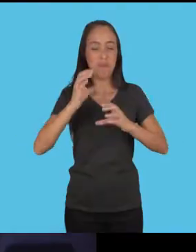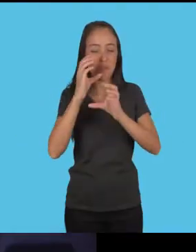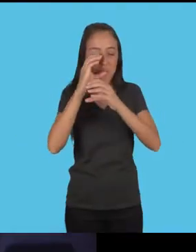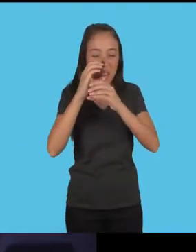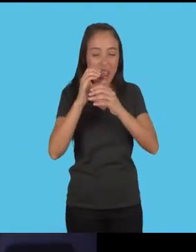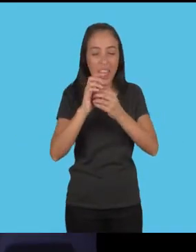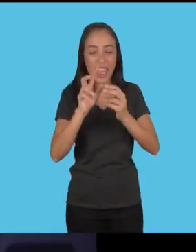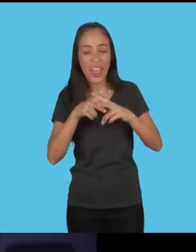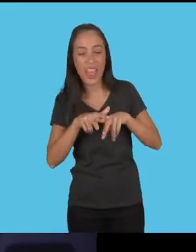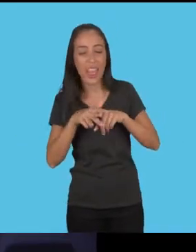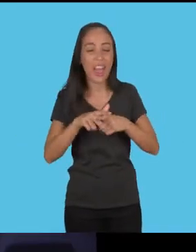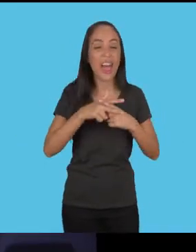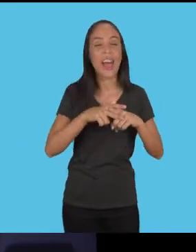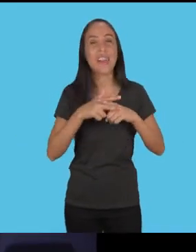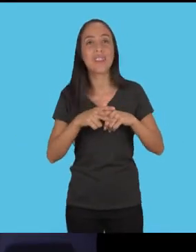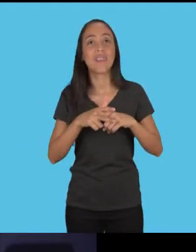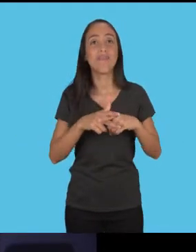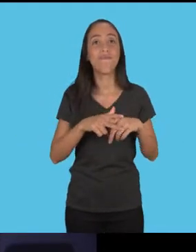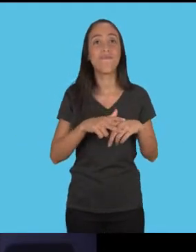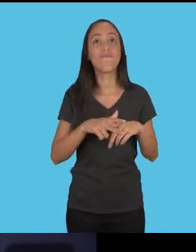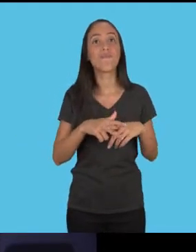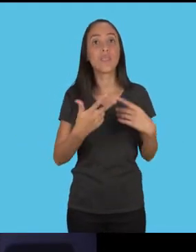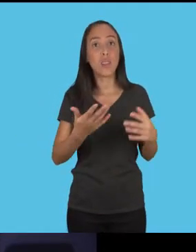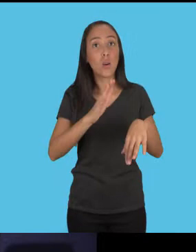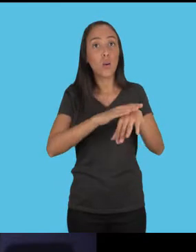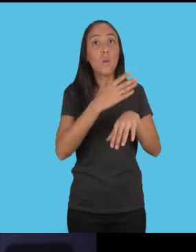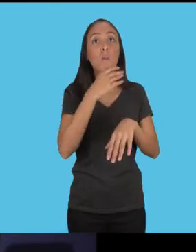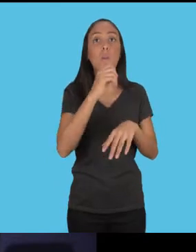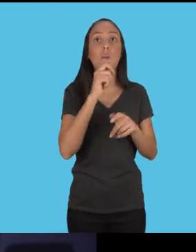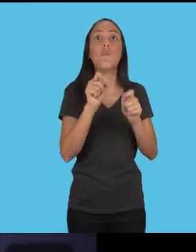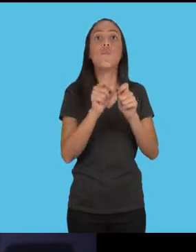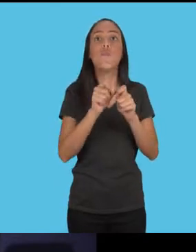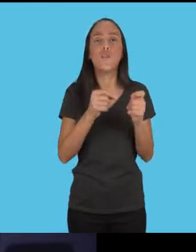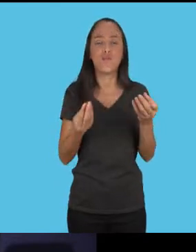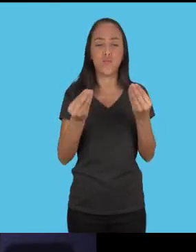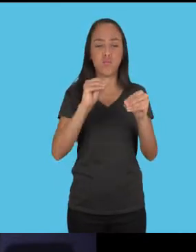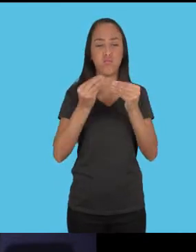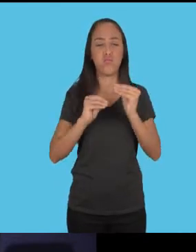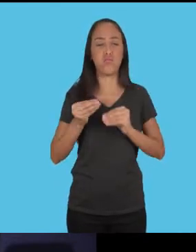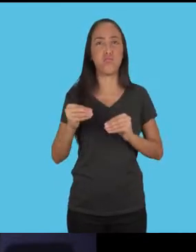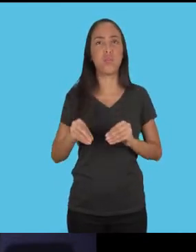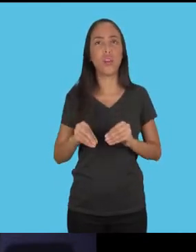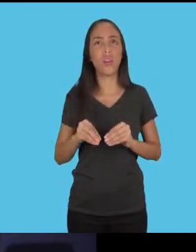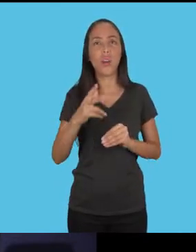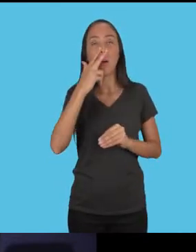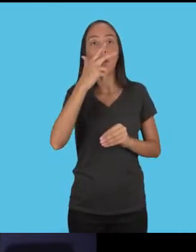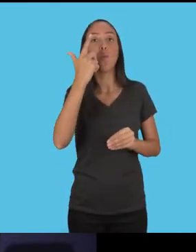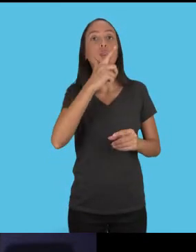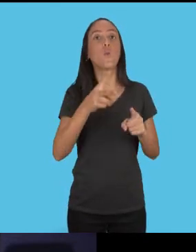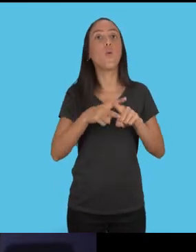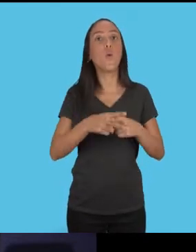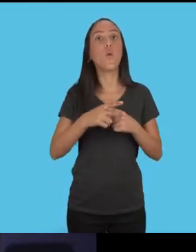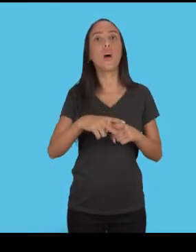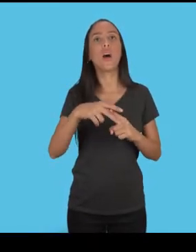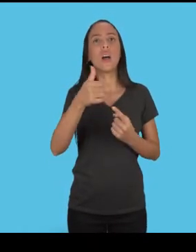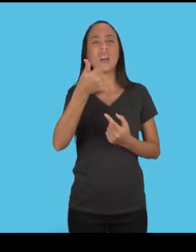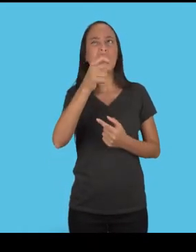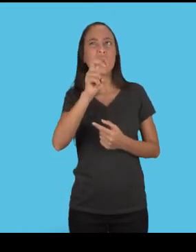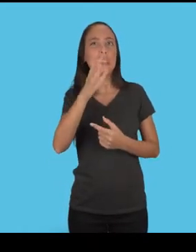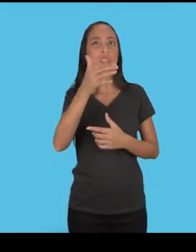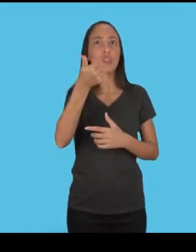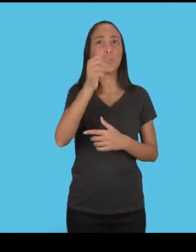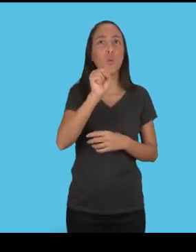microscópio. Então ele remontou e com isso ele conseguiu, 15 microscópios, 18